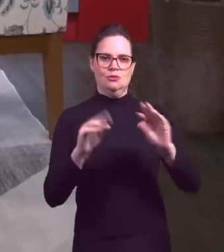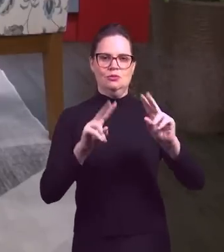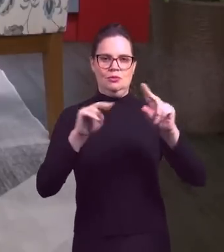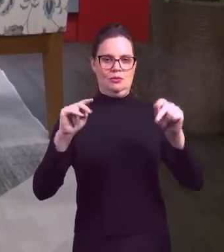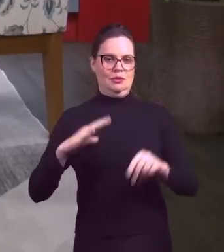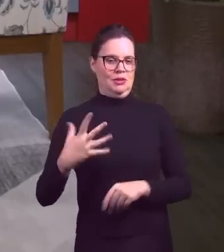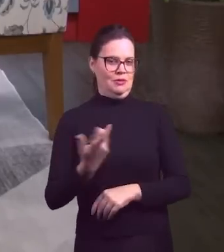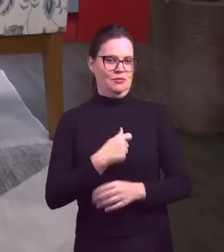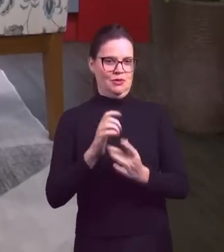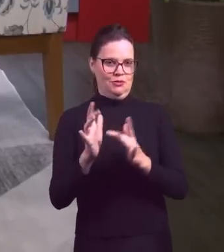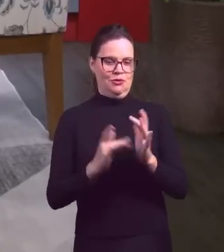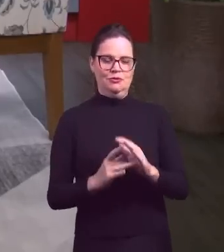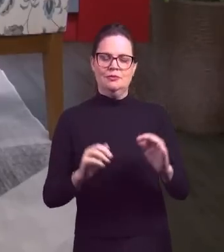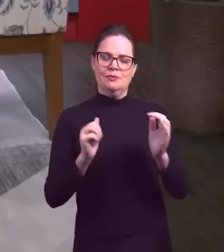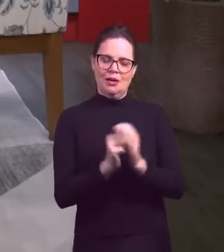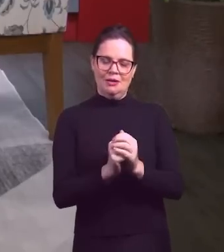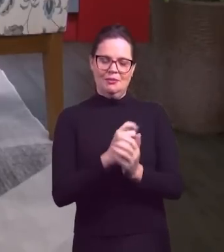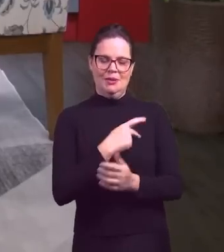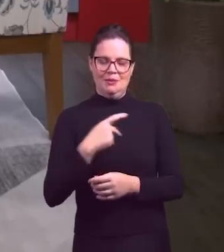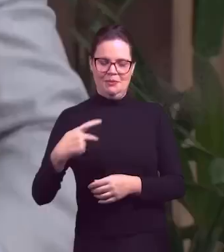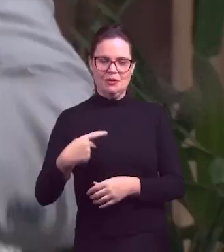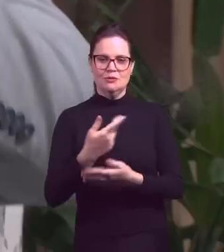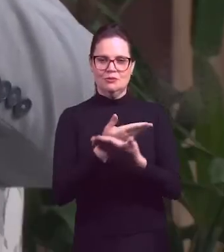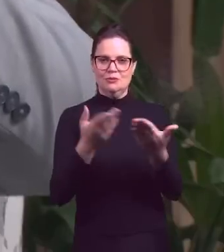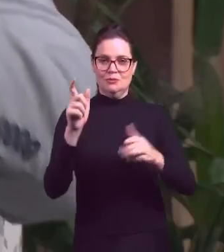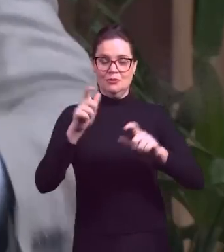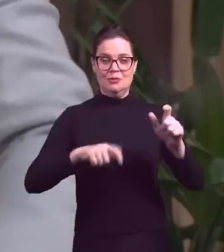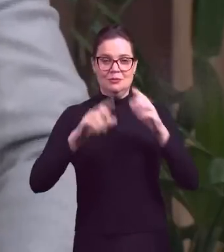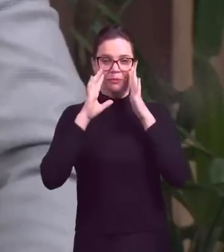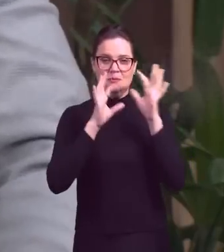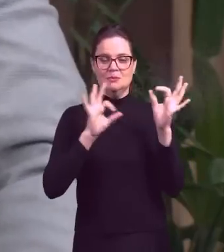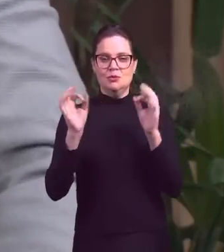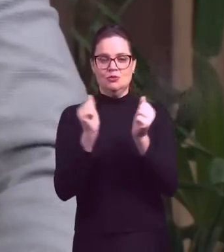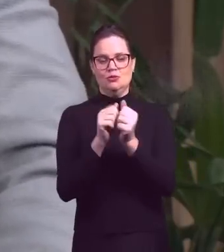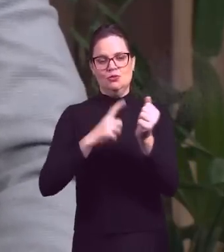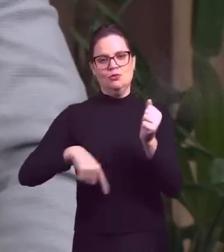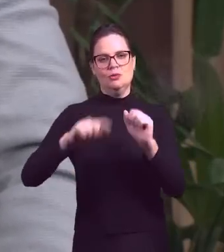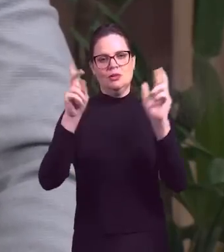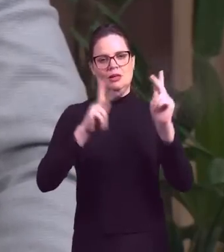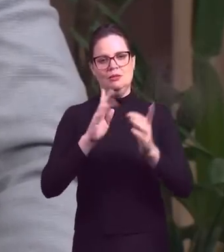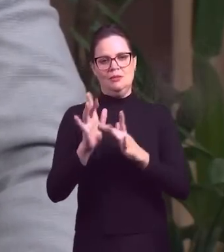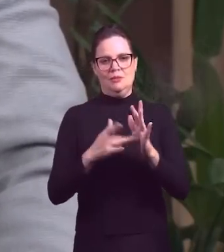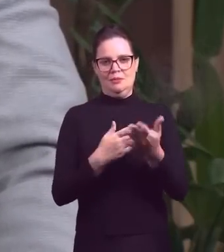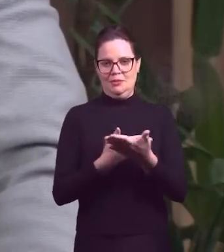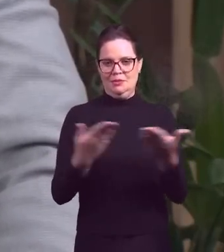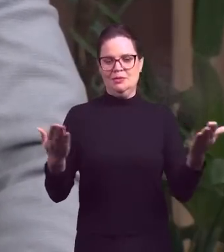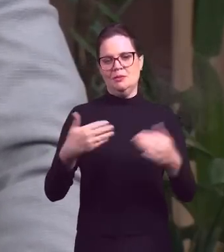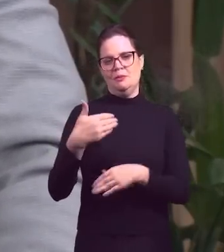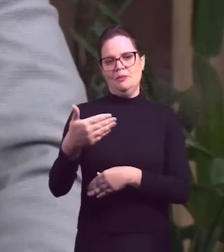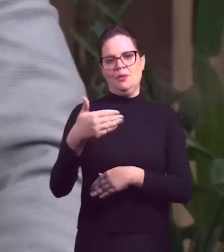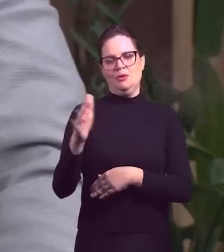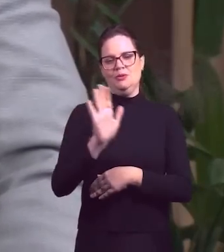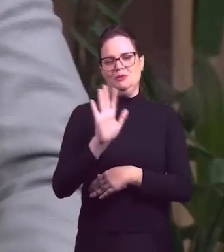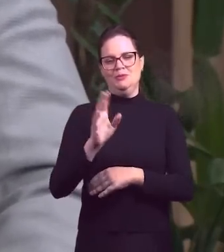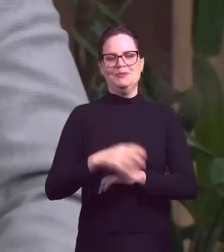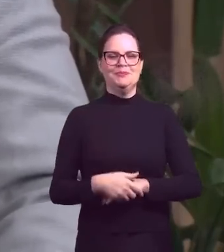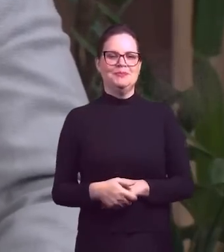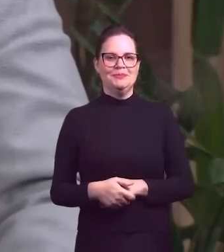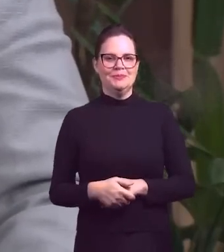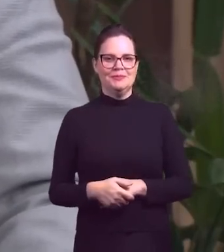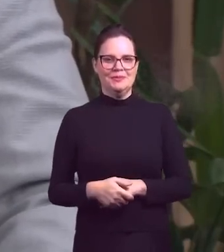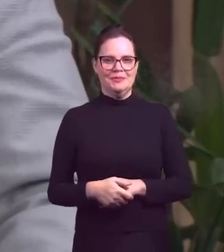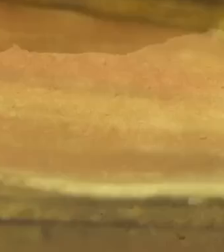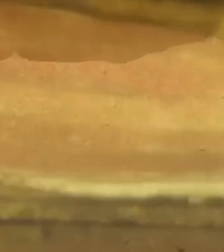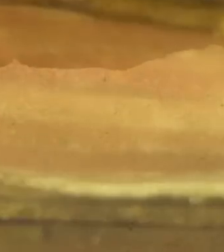anunciando esta salvação em Jesus. Amém, pastor Lourenço. Você que esteve conosco, a paz do Senhor e até o próximo